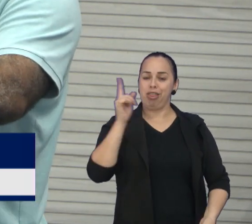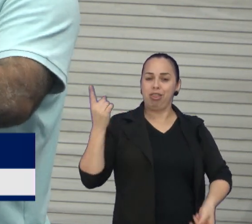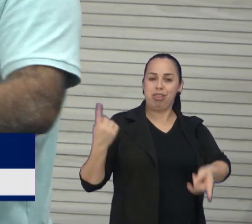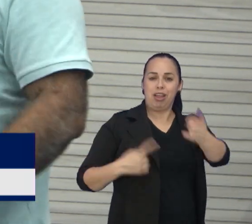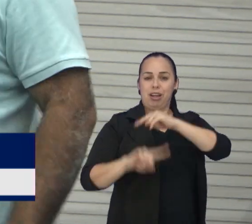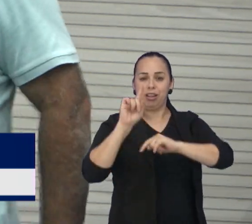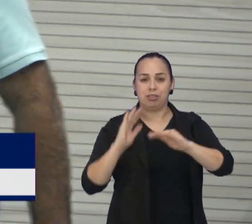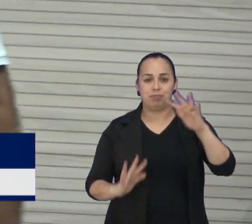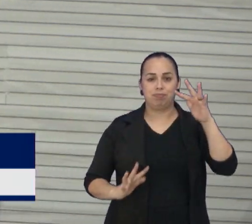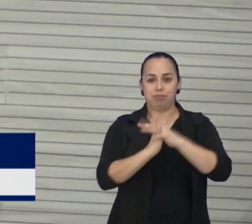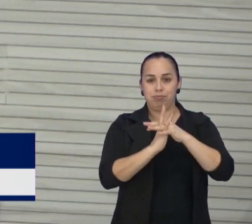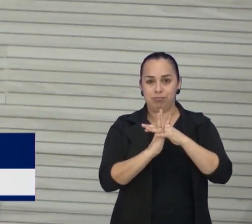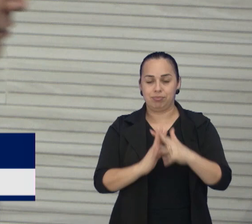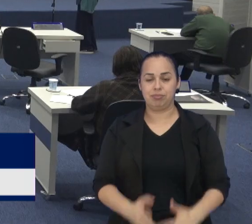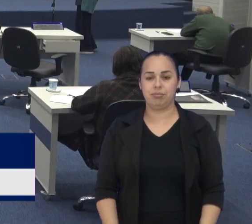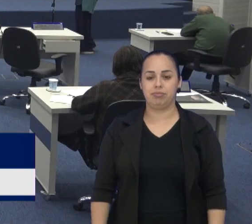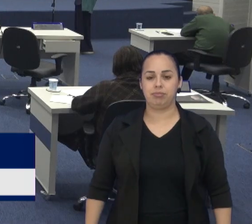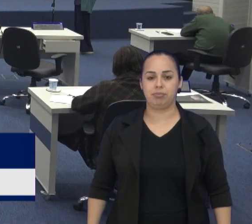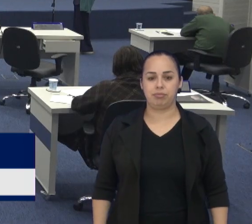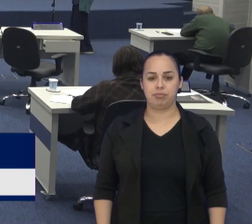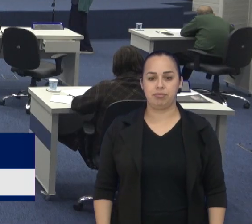desse projeto.